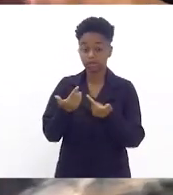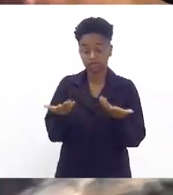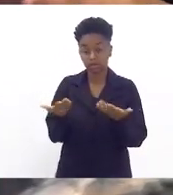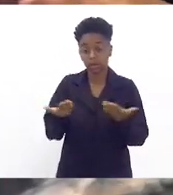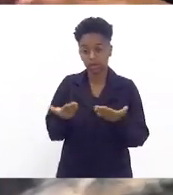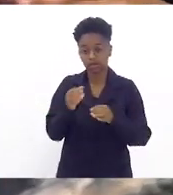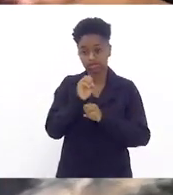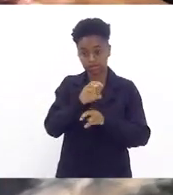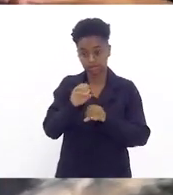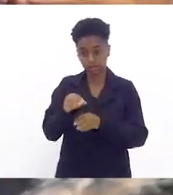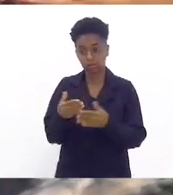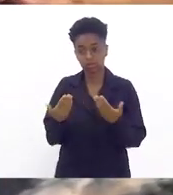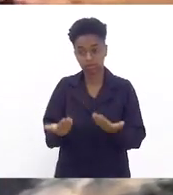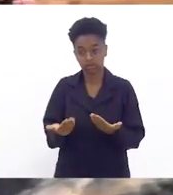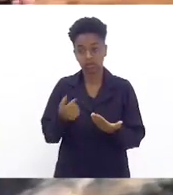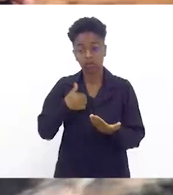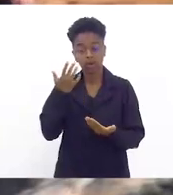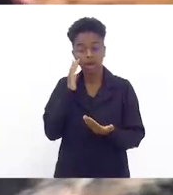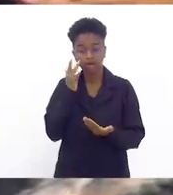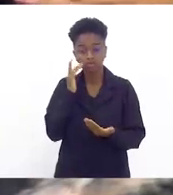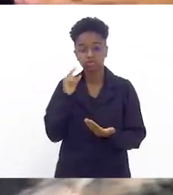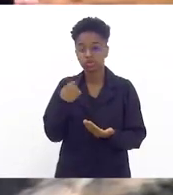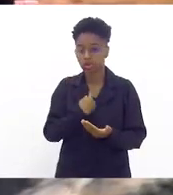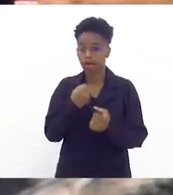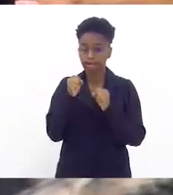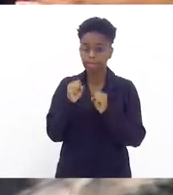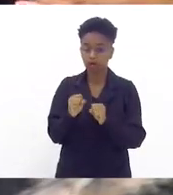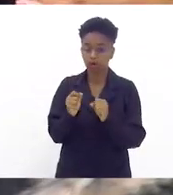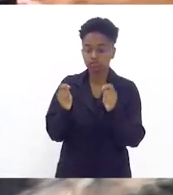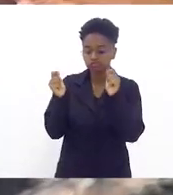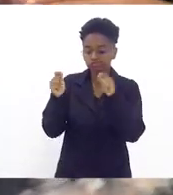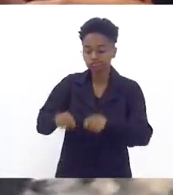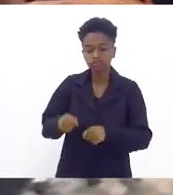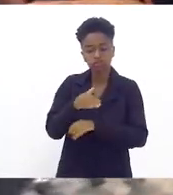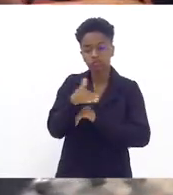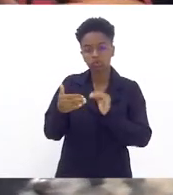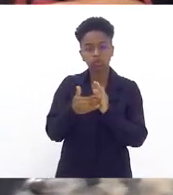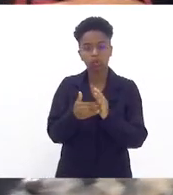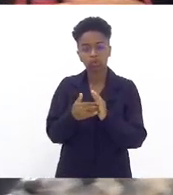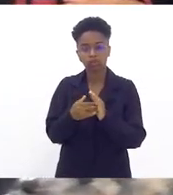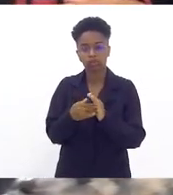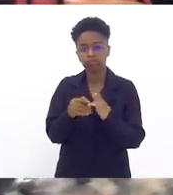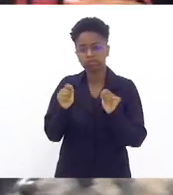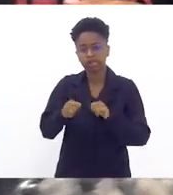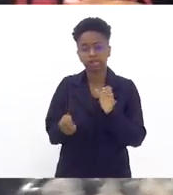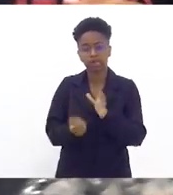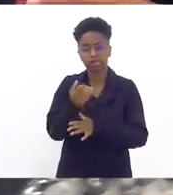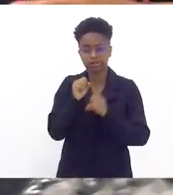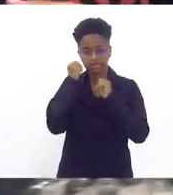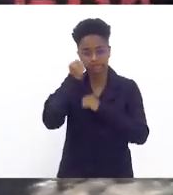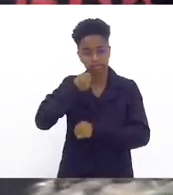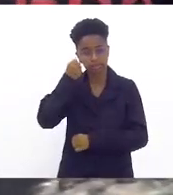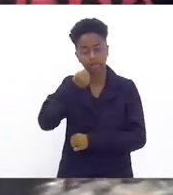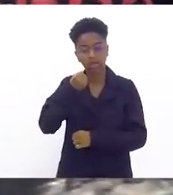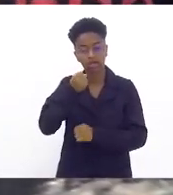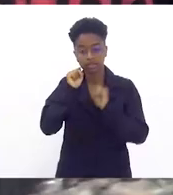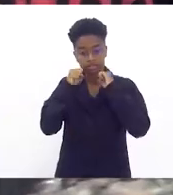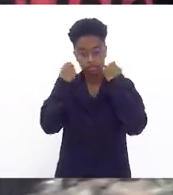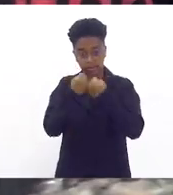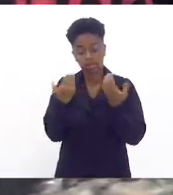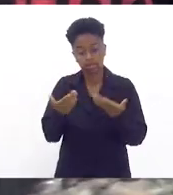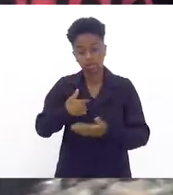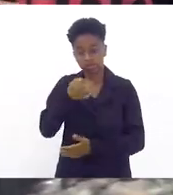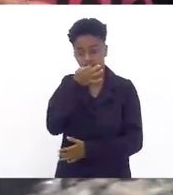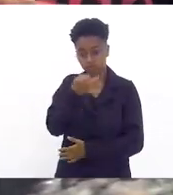né então eu acho que a gente pode potencializar isso tudo num grande seminário e fica aqui a sugestão da